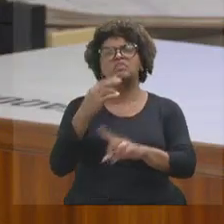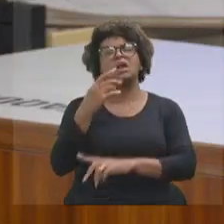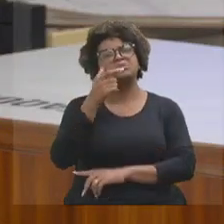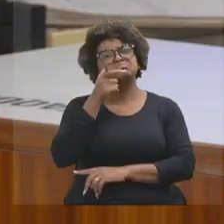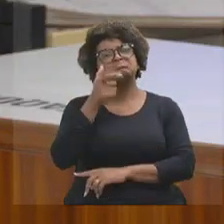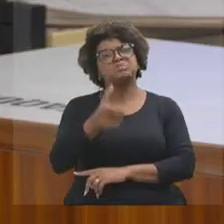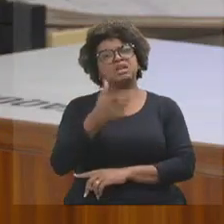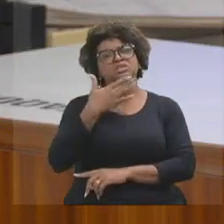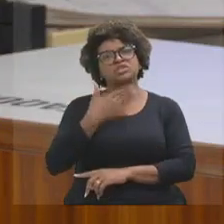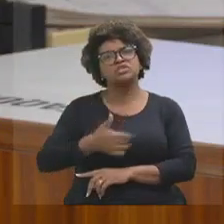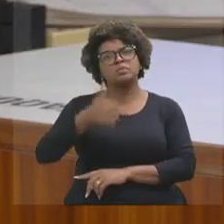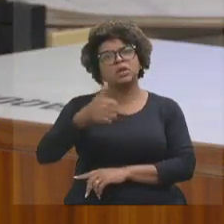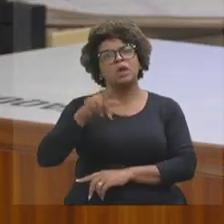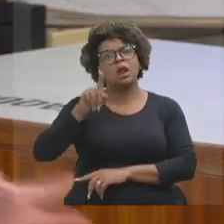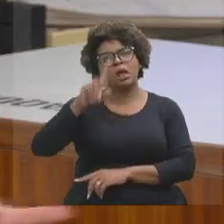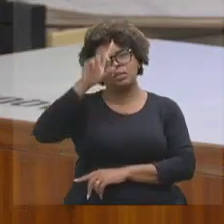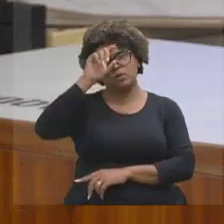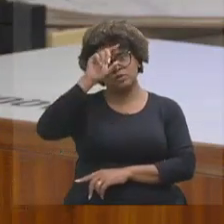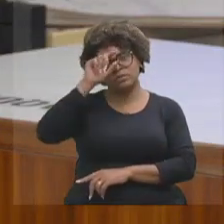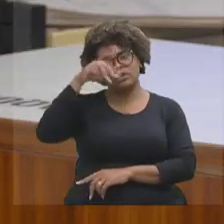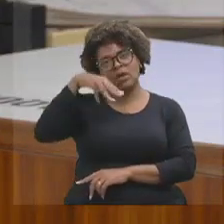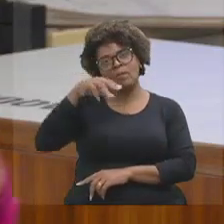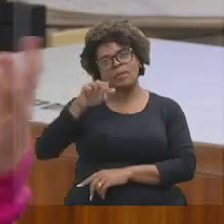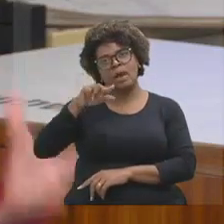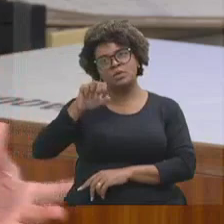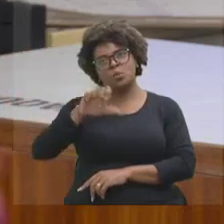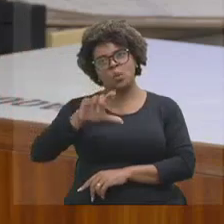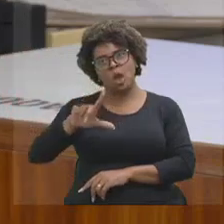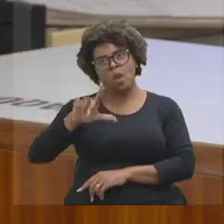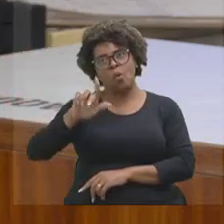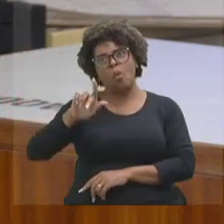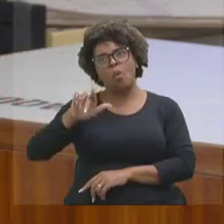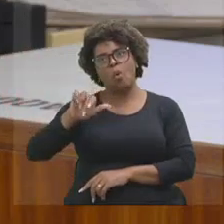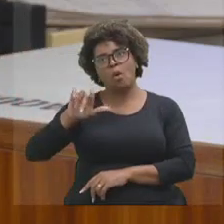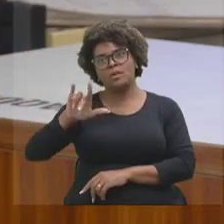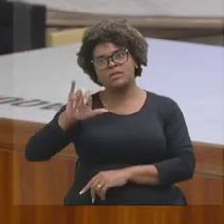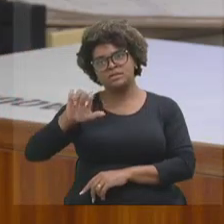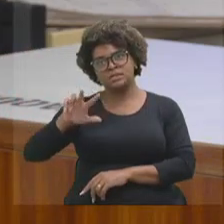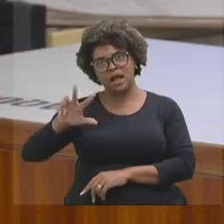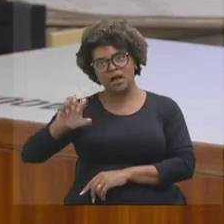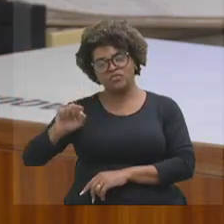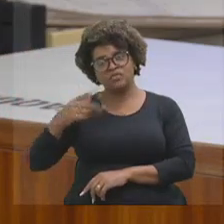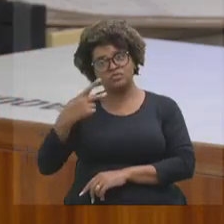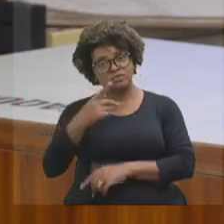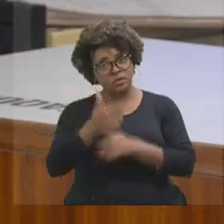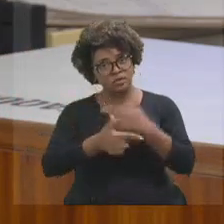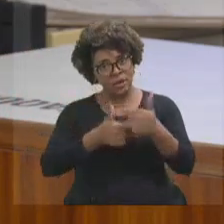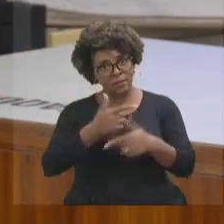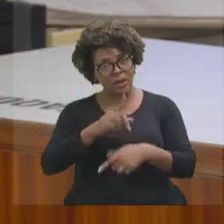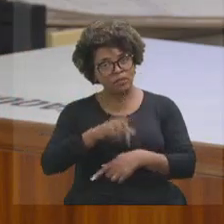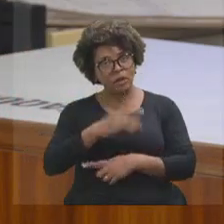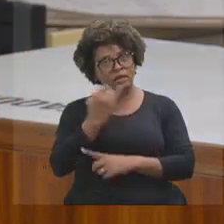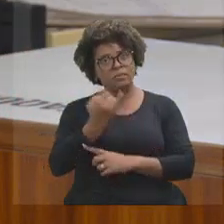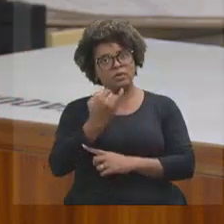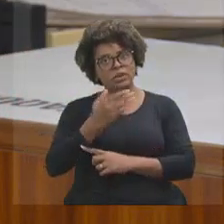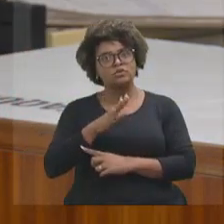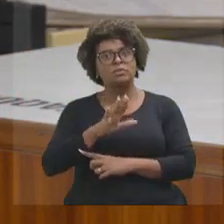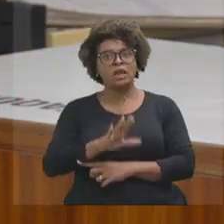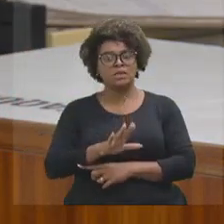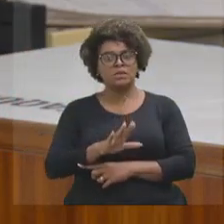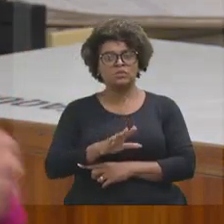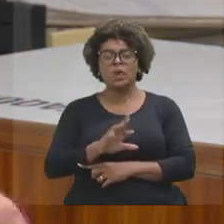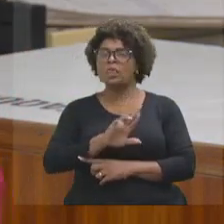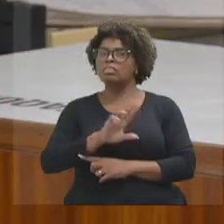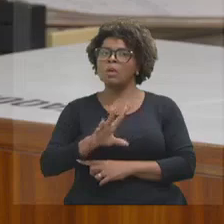Gonçalves no no Médio prazo e eu acho que o seu trabalho vai ser muito importante para isso não é momento estar com a pedra no hospital